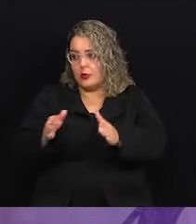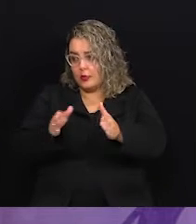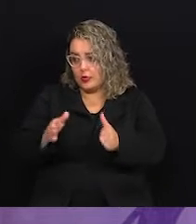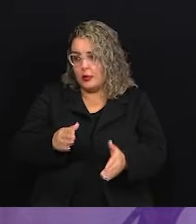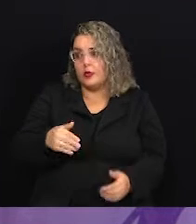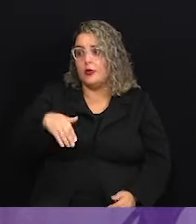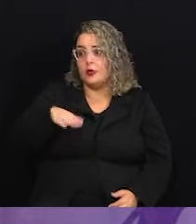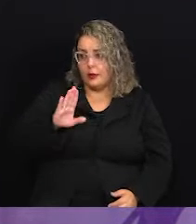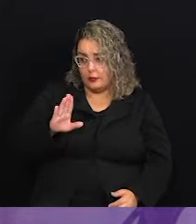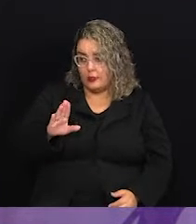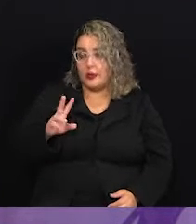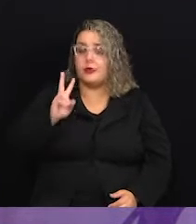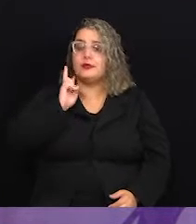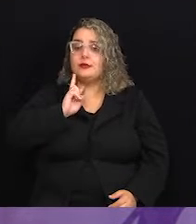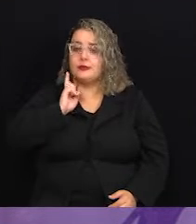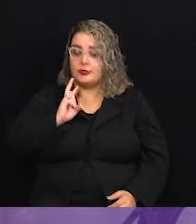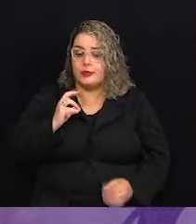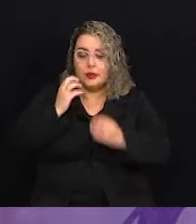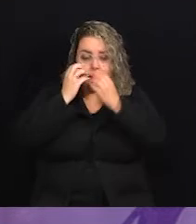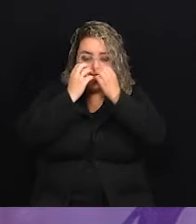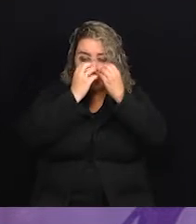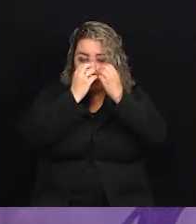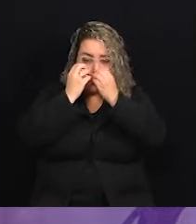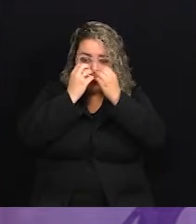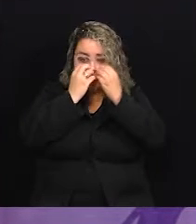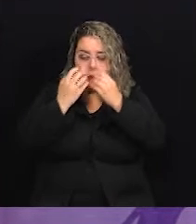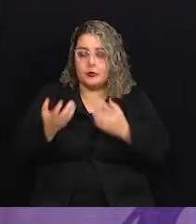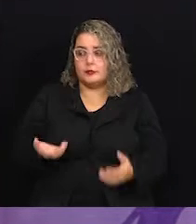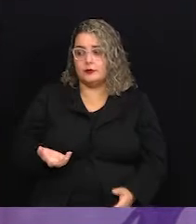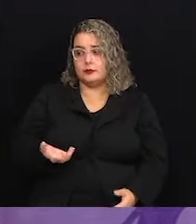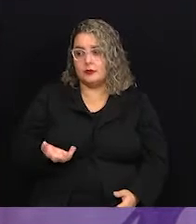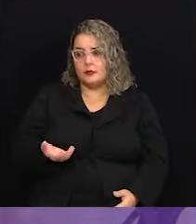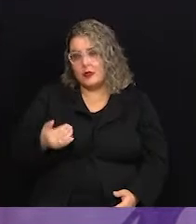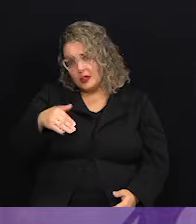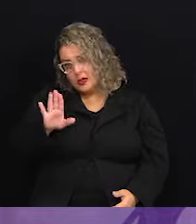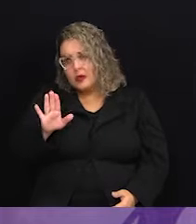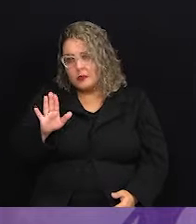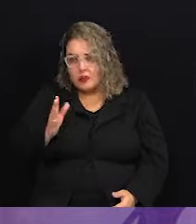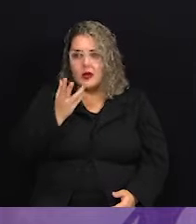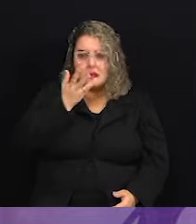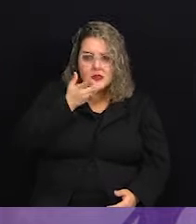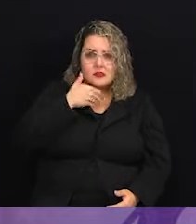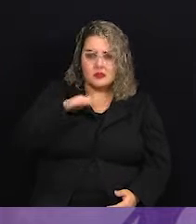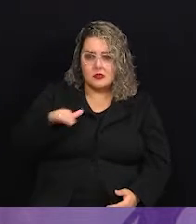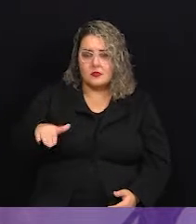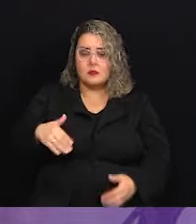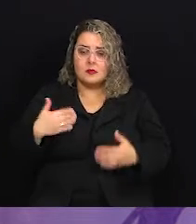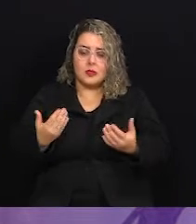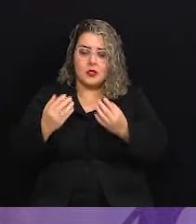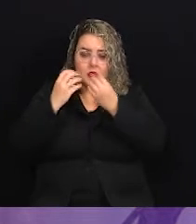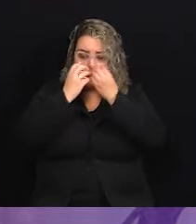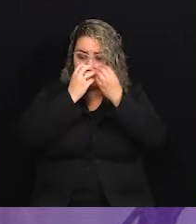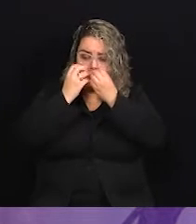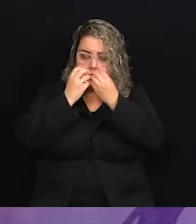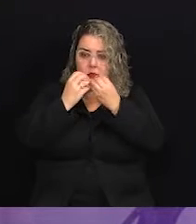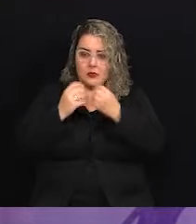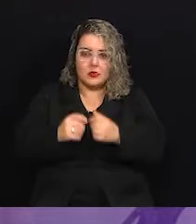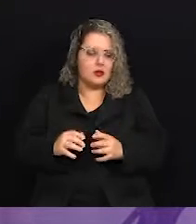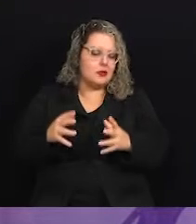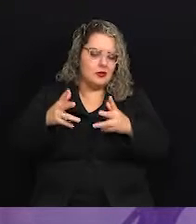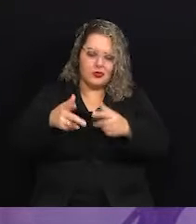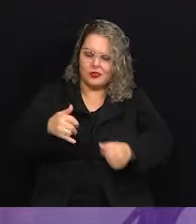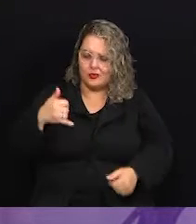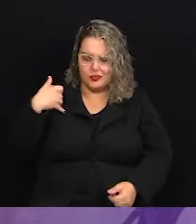faixa etária aí que é mais vítima da rinite? Mas em crianças, sim, mas a rinite é bastante